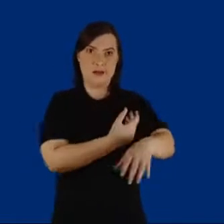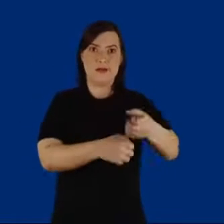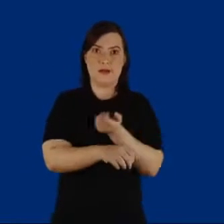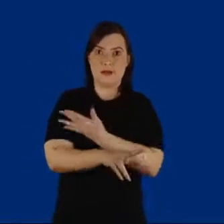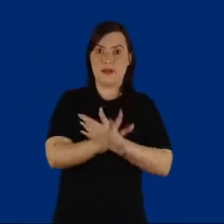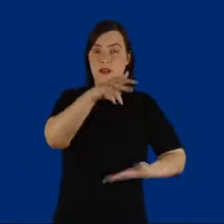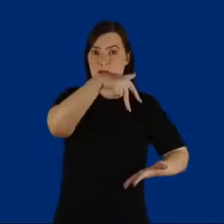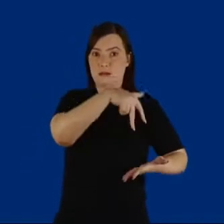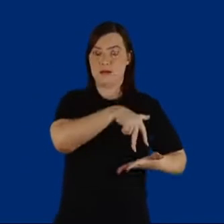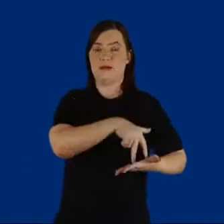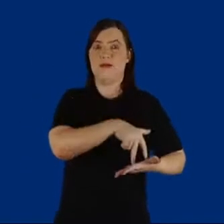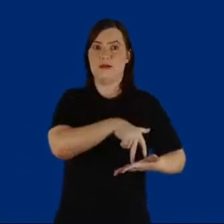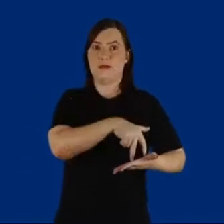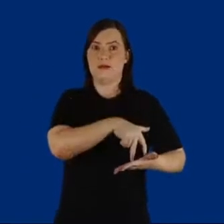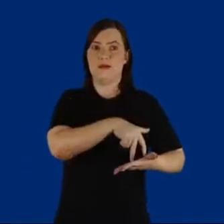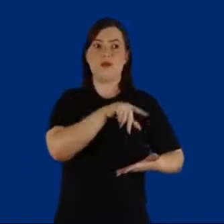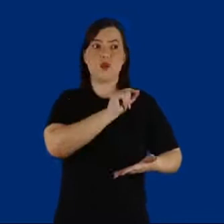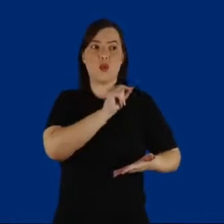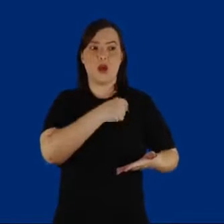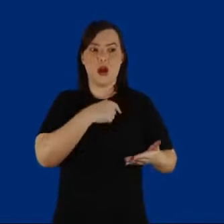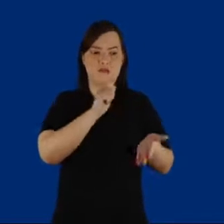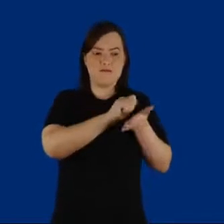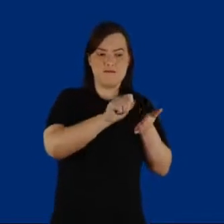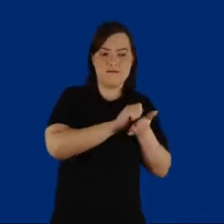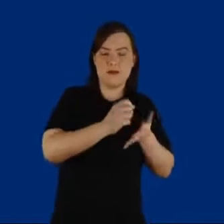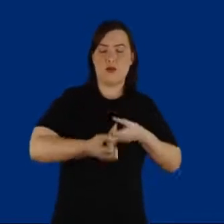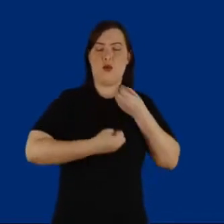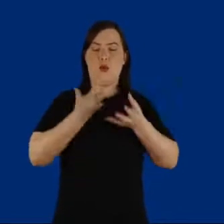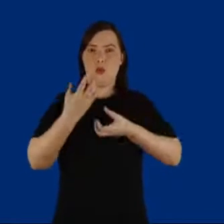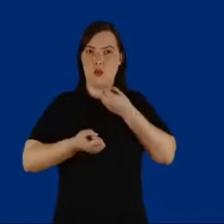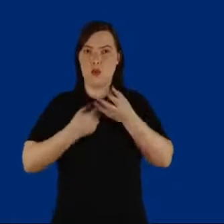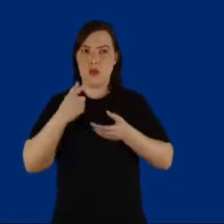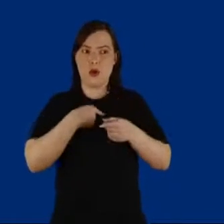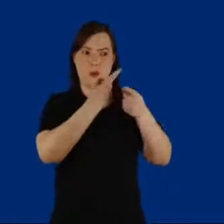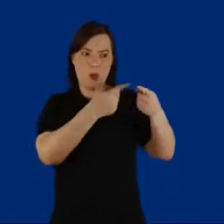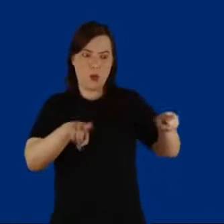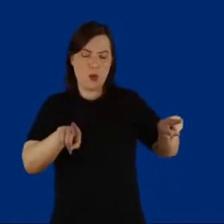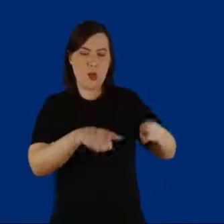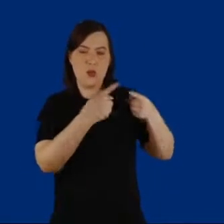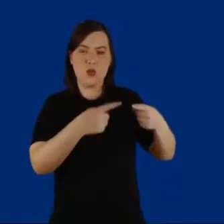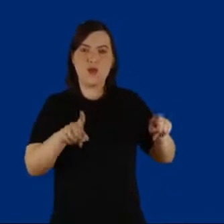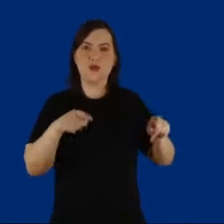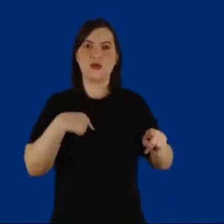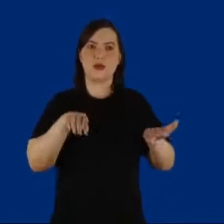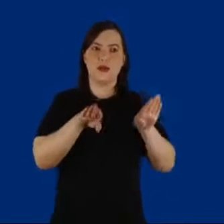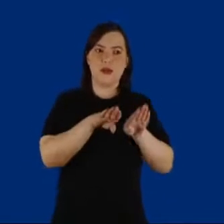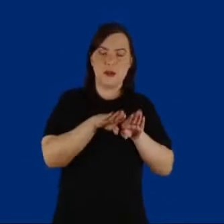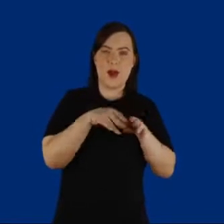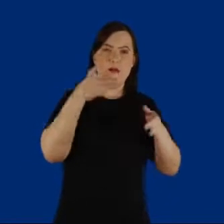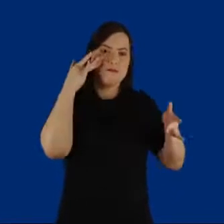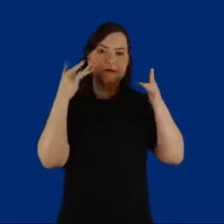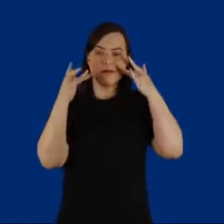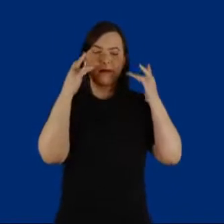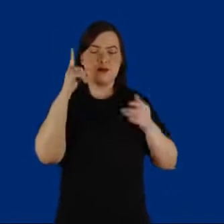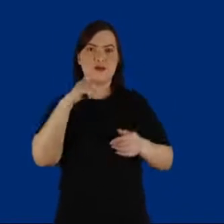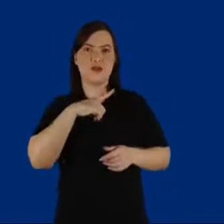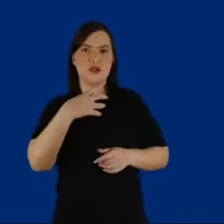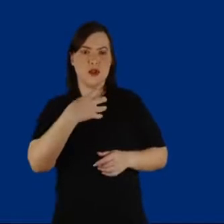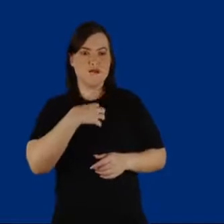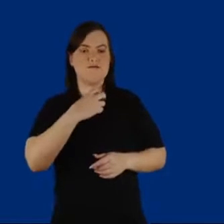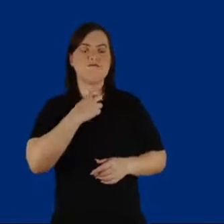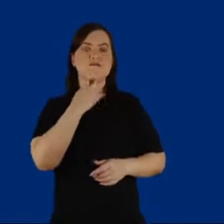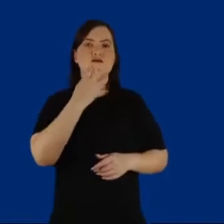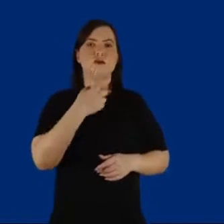tornarem, escreverem poesias, se tornarem músicos e artistas, e tinham até um senso de